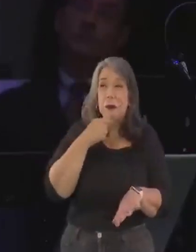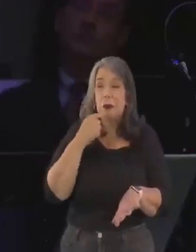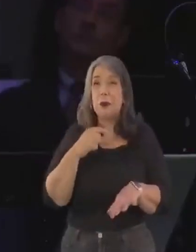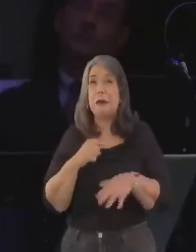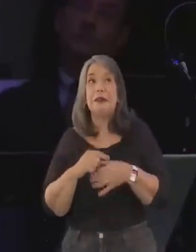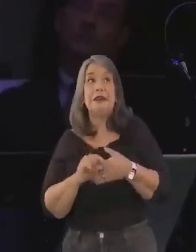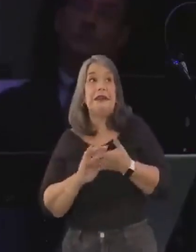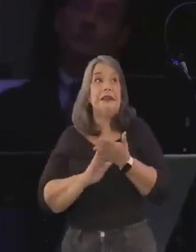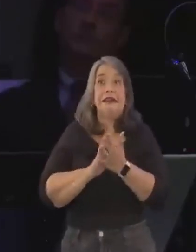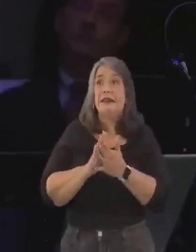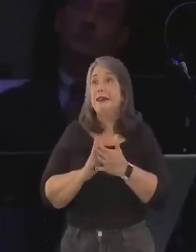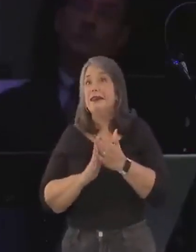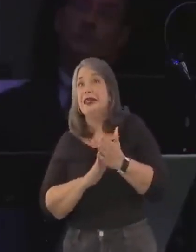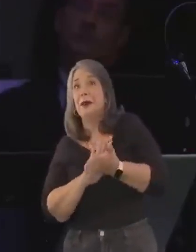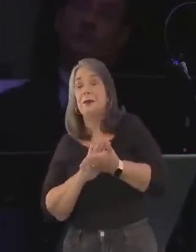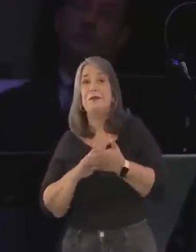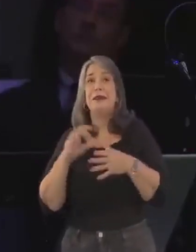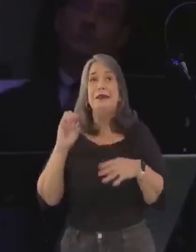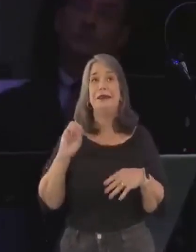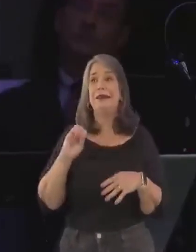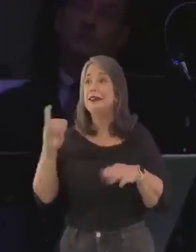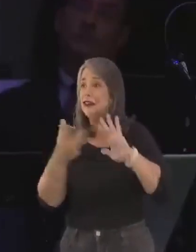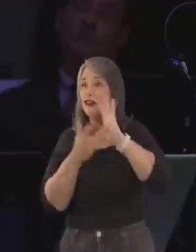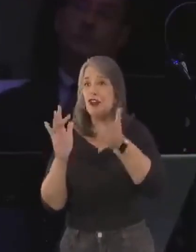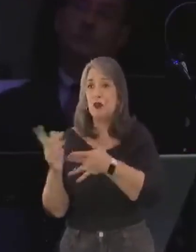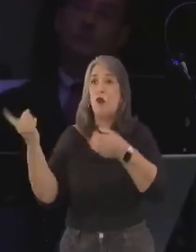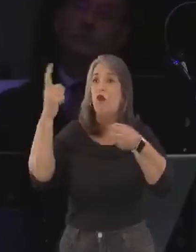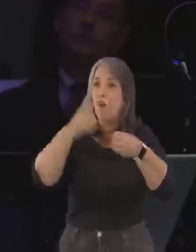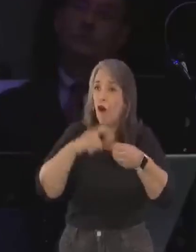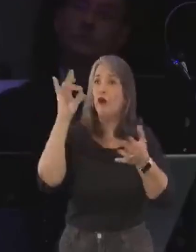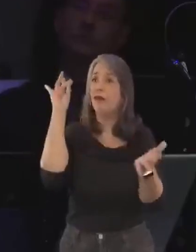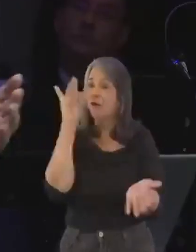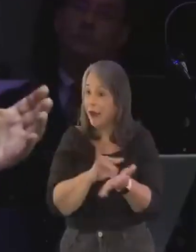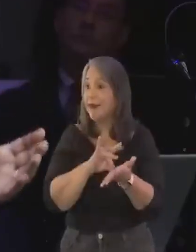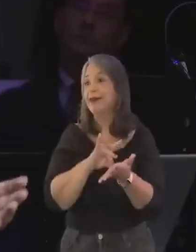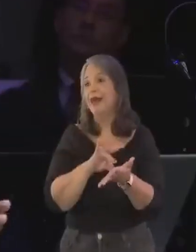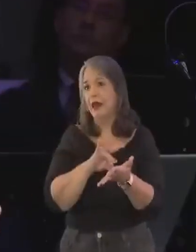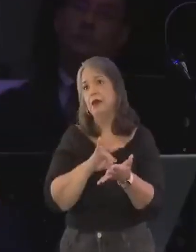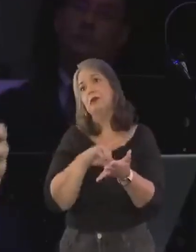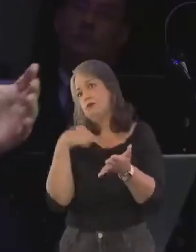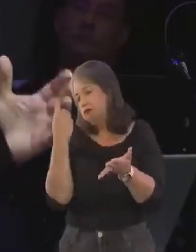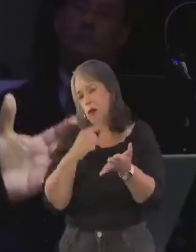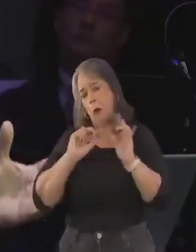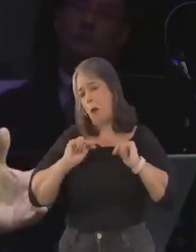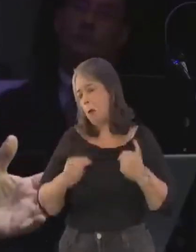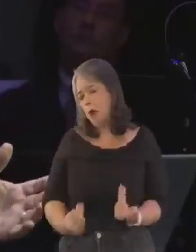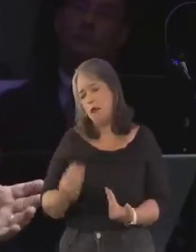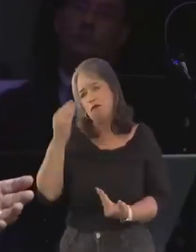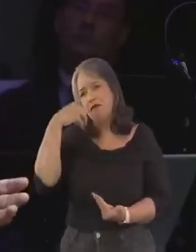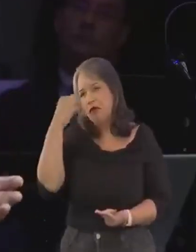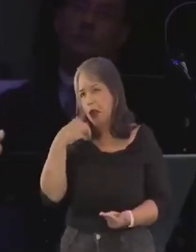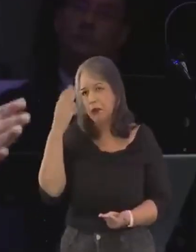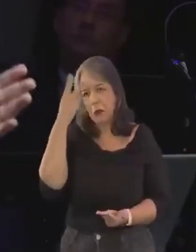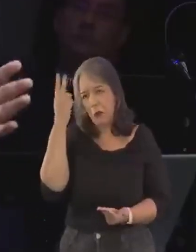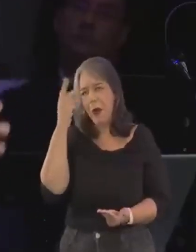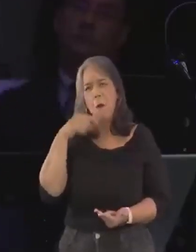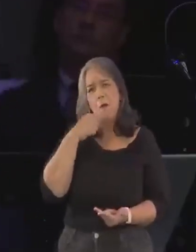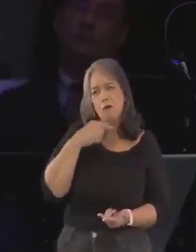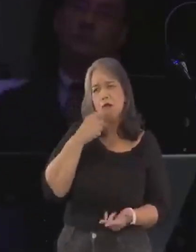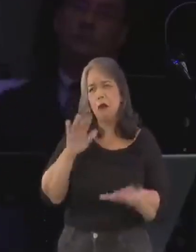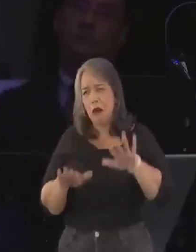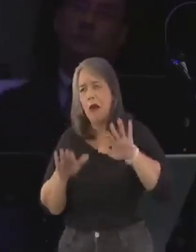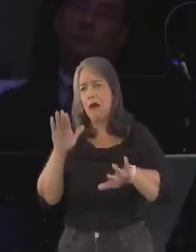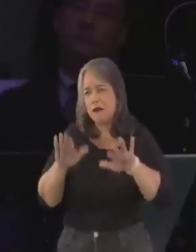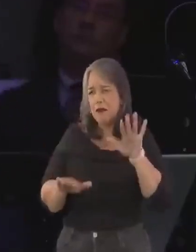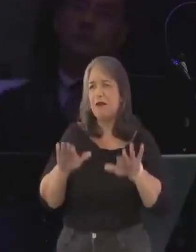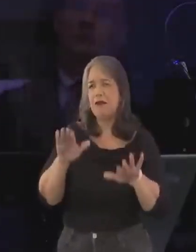esta maravilhosa realidade da volta de Jesus, porque nós somos frágeis, fracos, e muitas vezes permitimos que